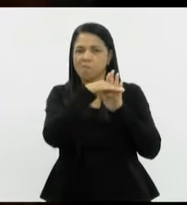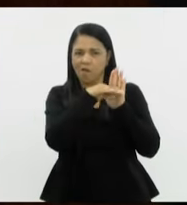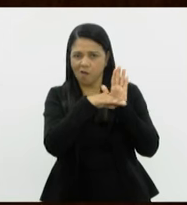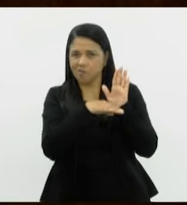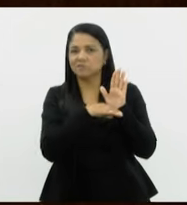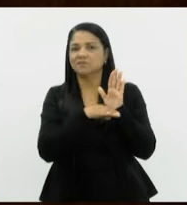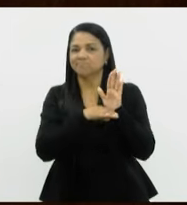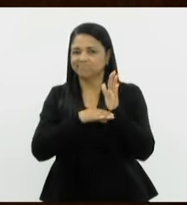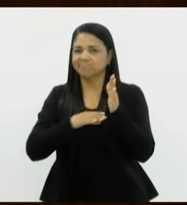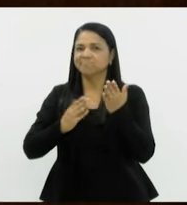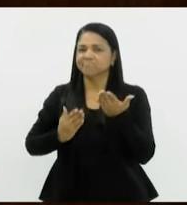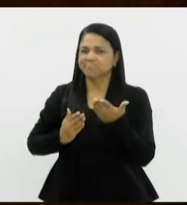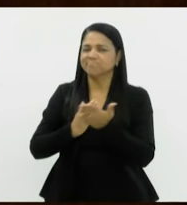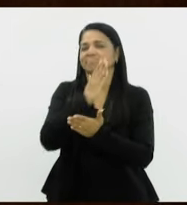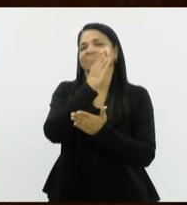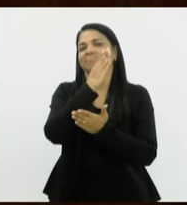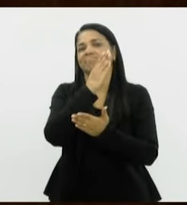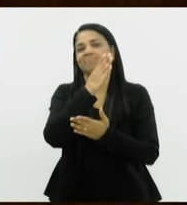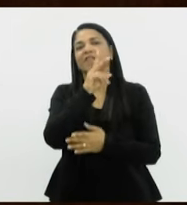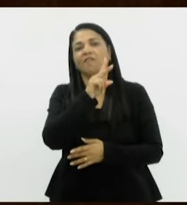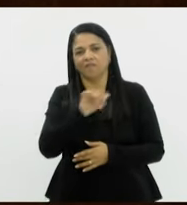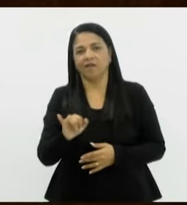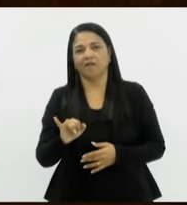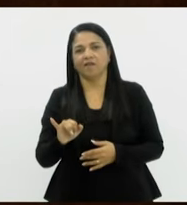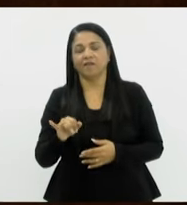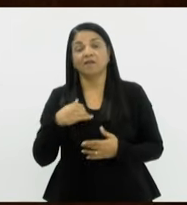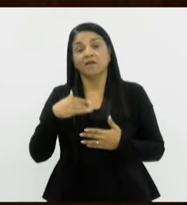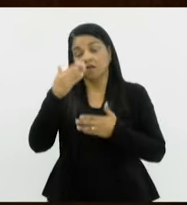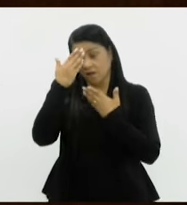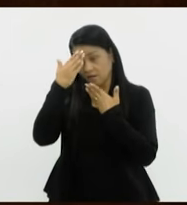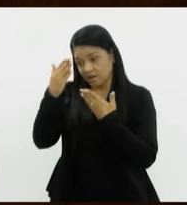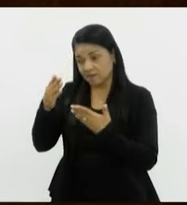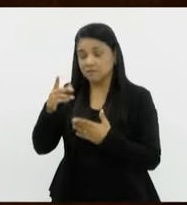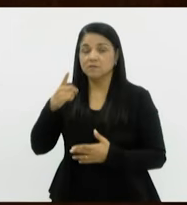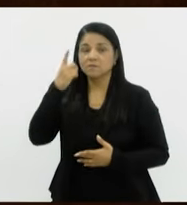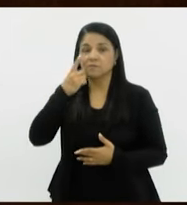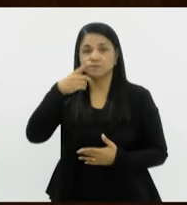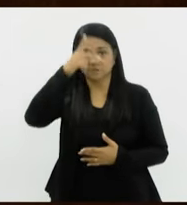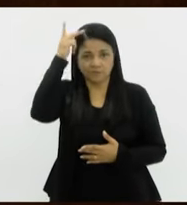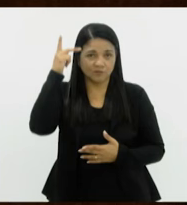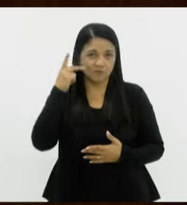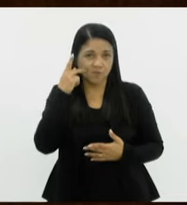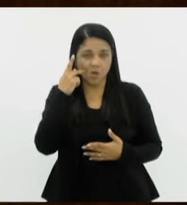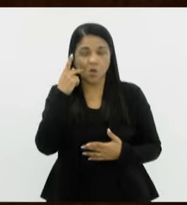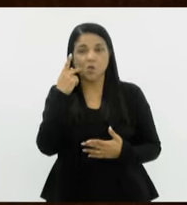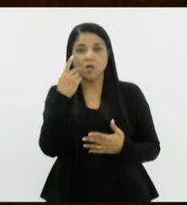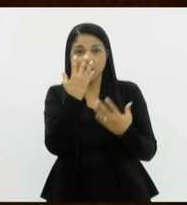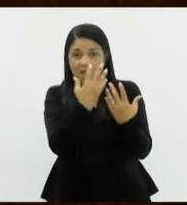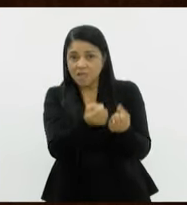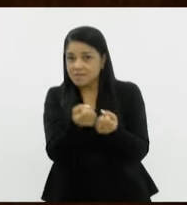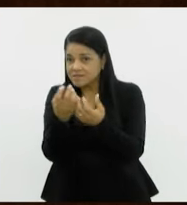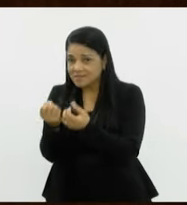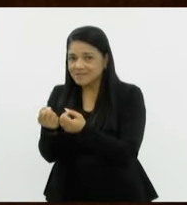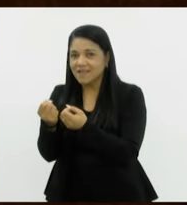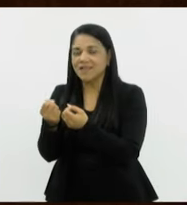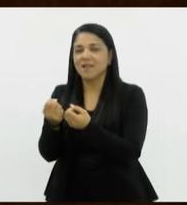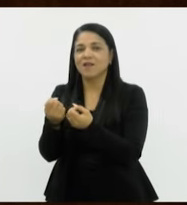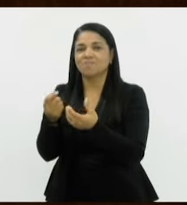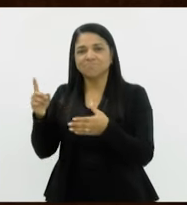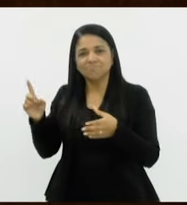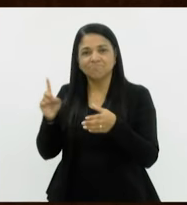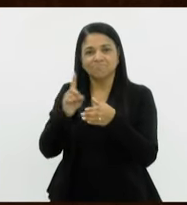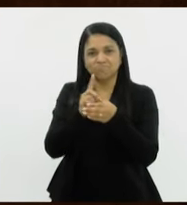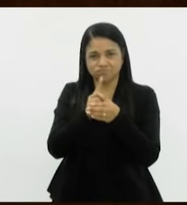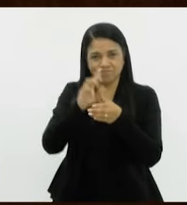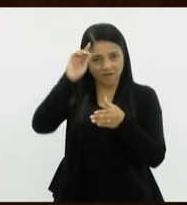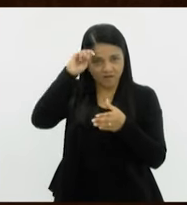será aprovado. E agradecer também ao deputado Luiz Paulo por ter acatado, por ter aceitado a